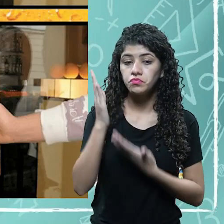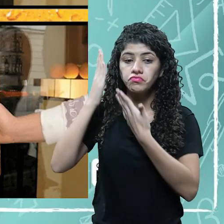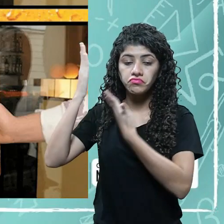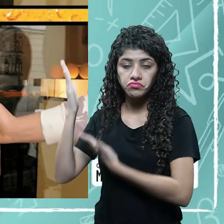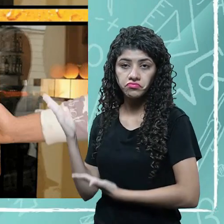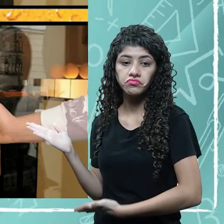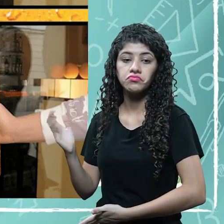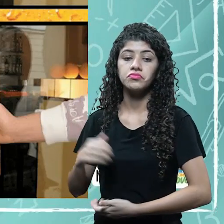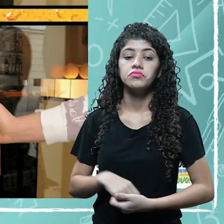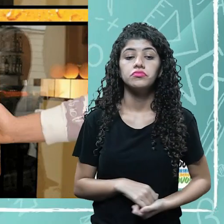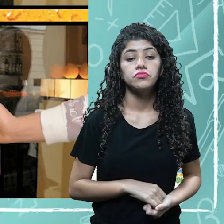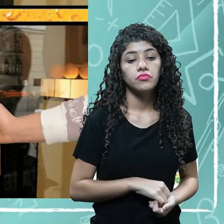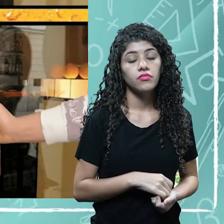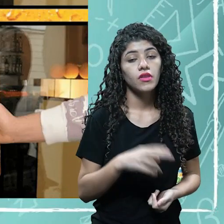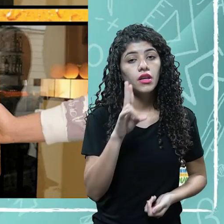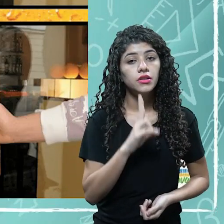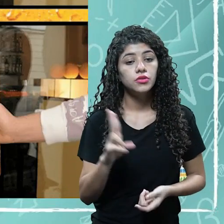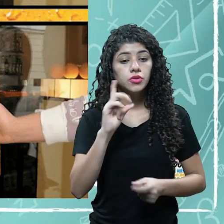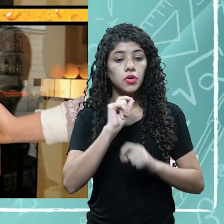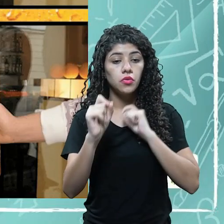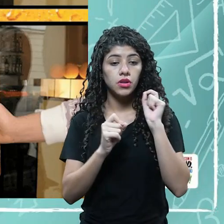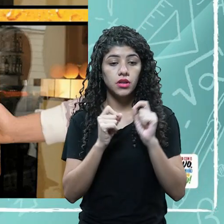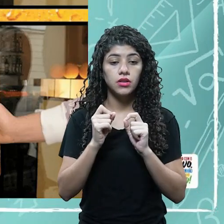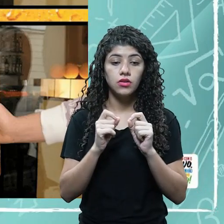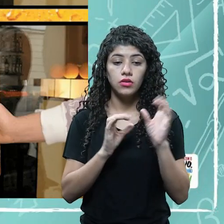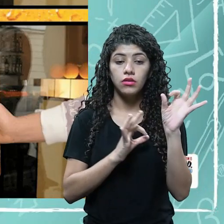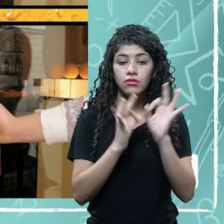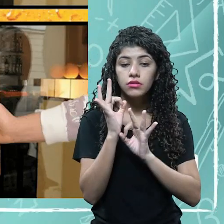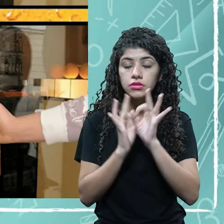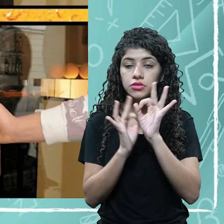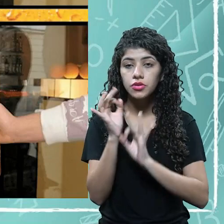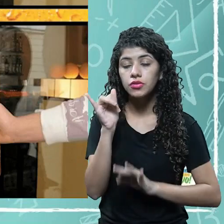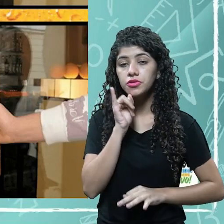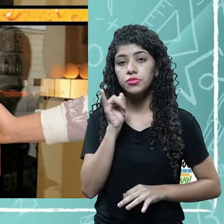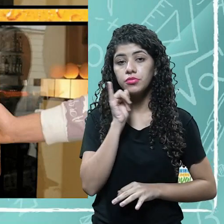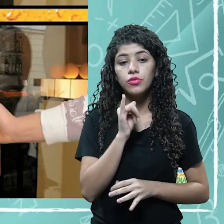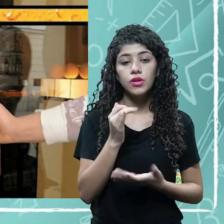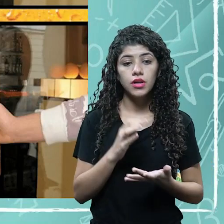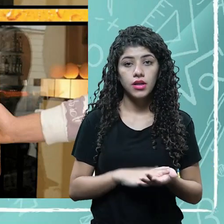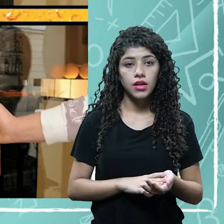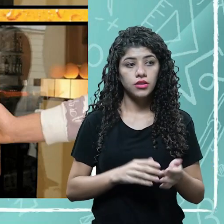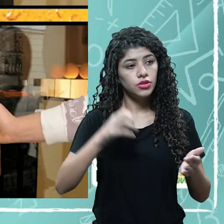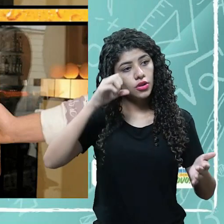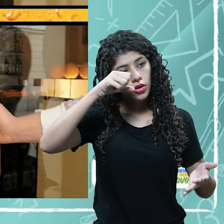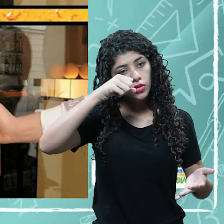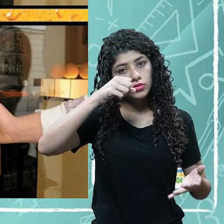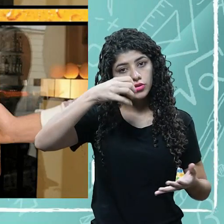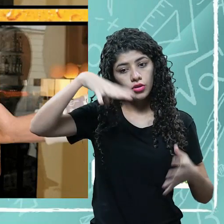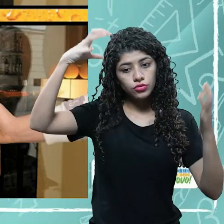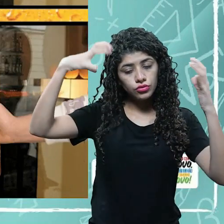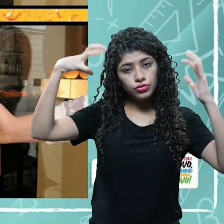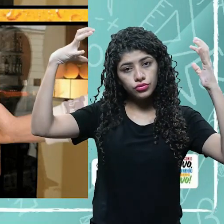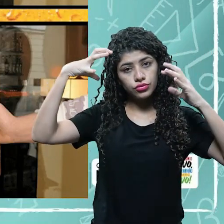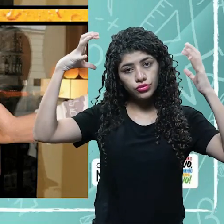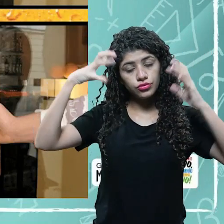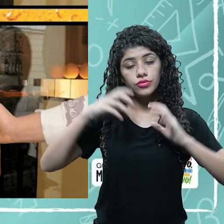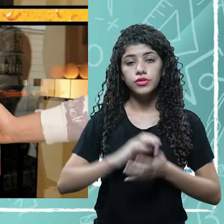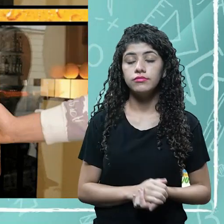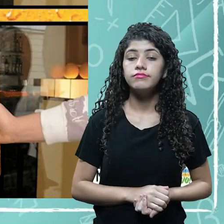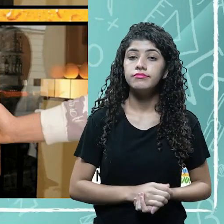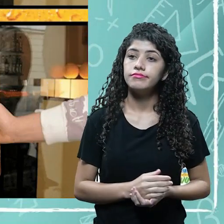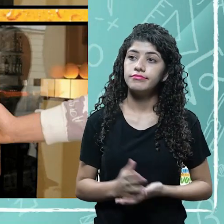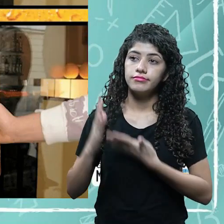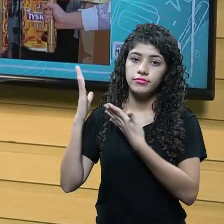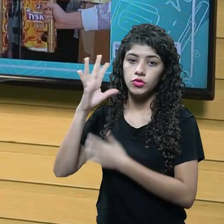Ó. Ele fez a propaganda muito boa da Sprite e colocou ela como se fosse chuveiros, porém utilizando os refis. Tá? Utilizando o refil